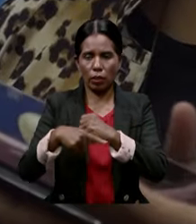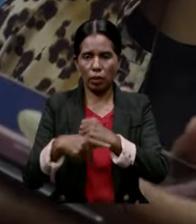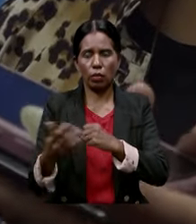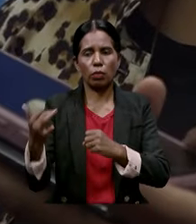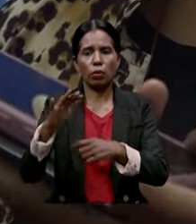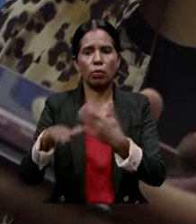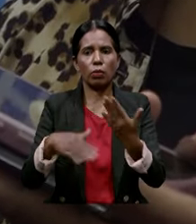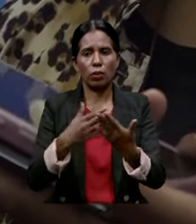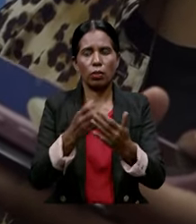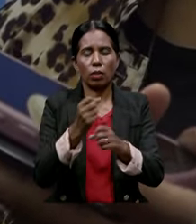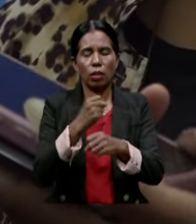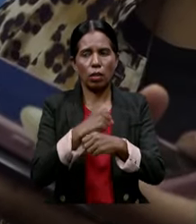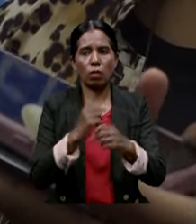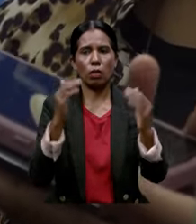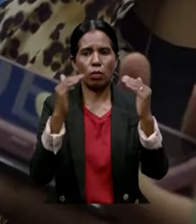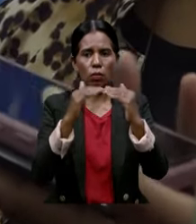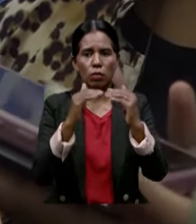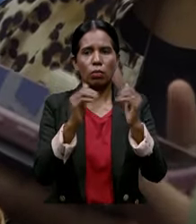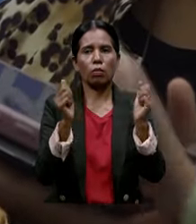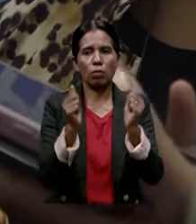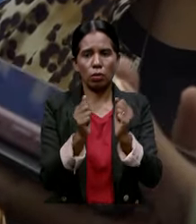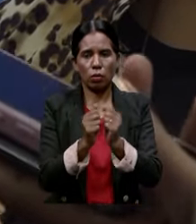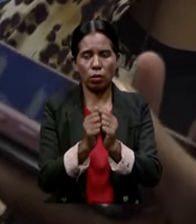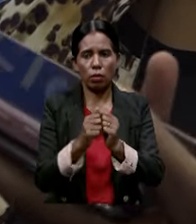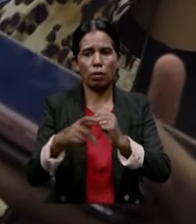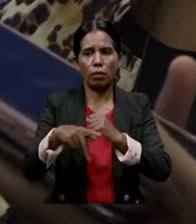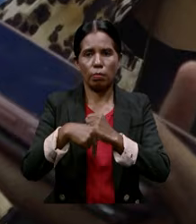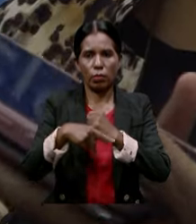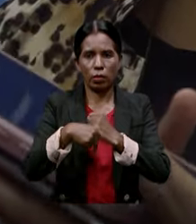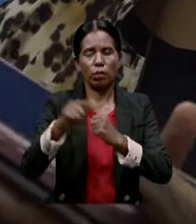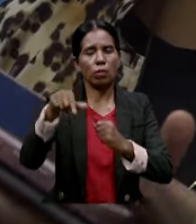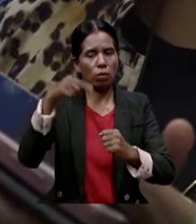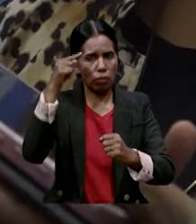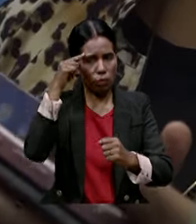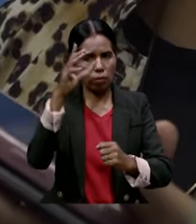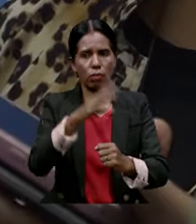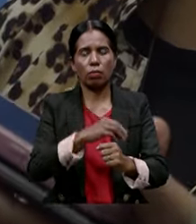diálogo entre bancada do governo União, ou